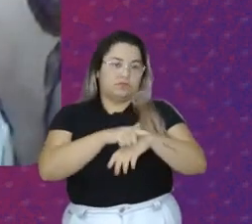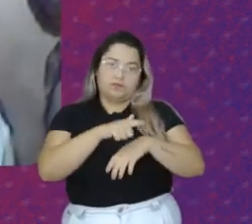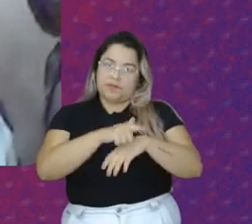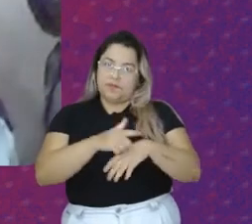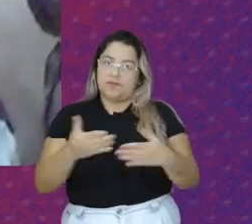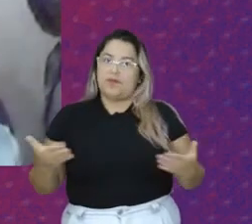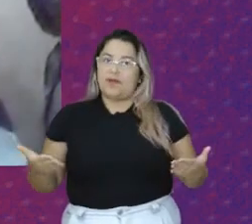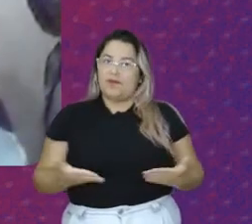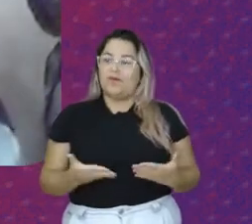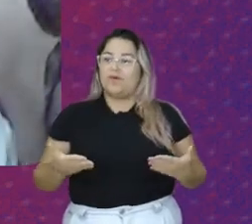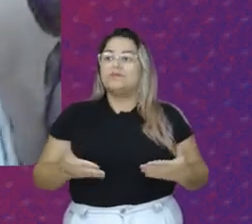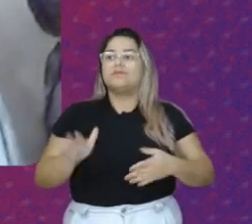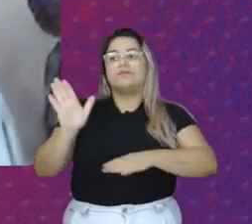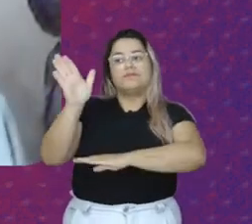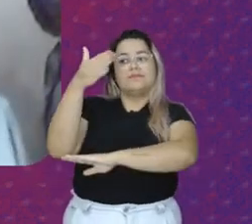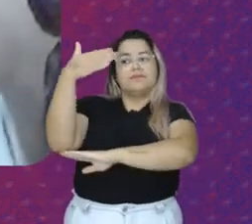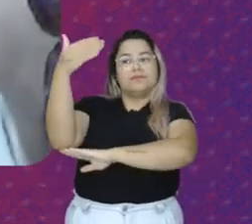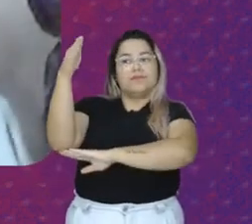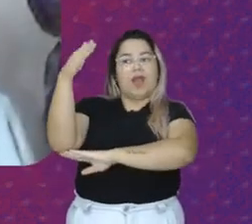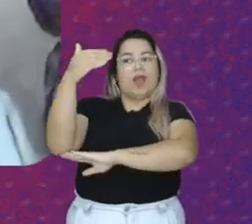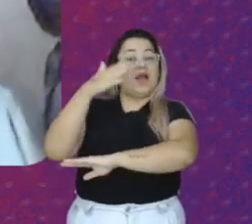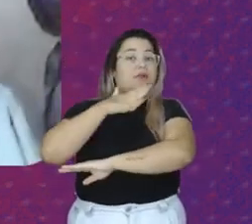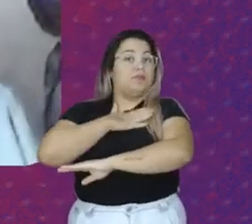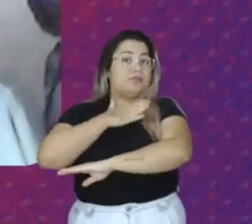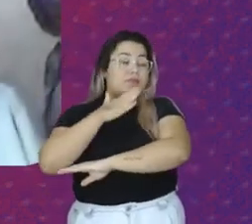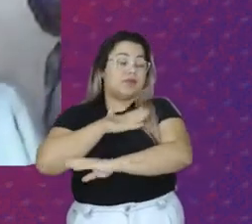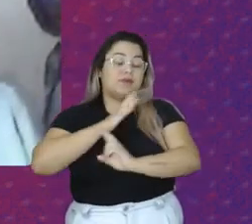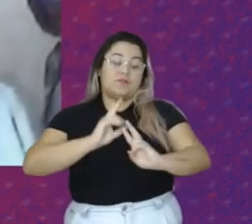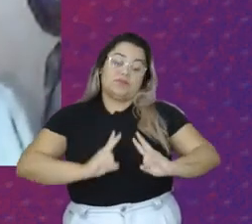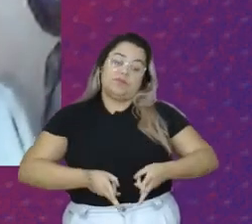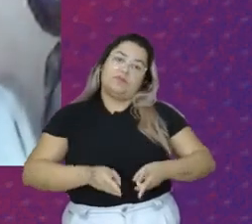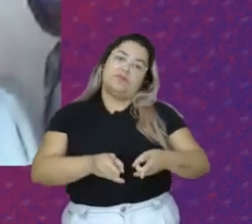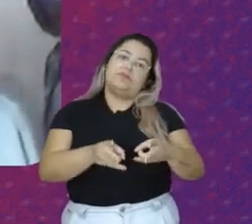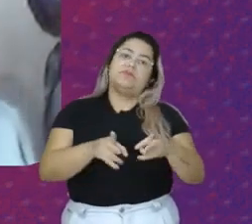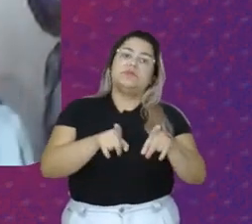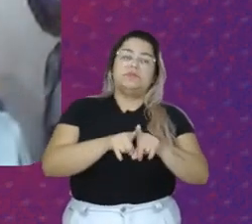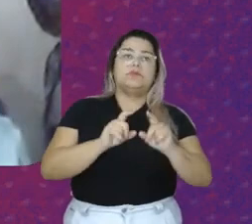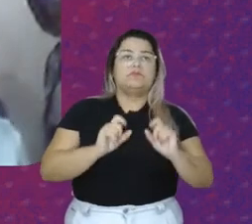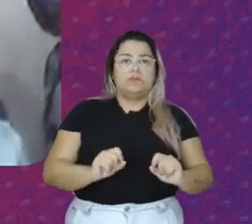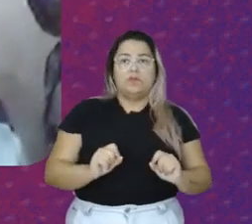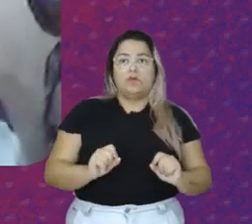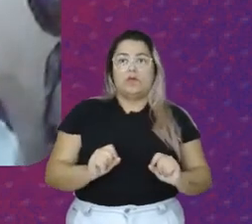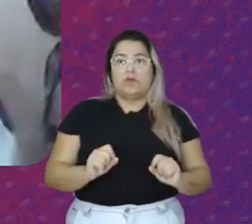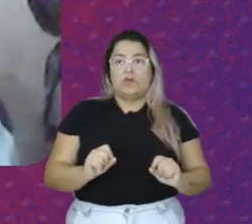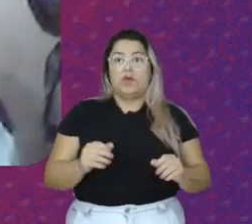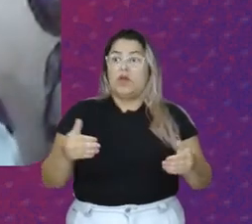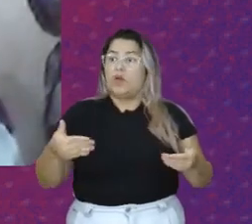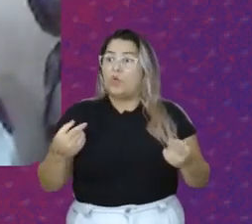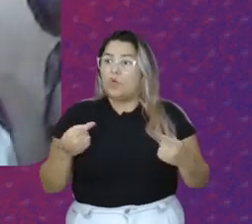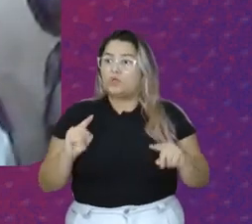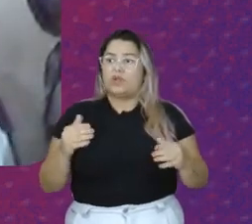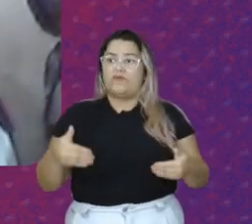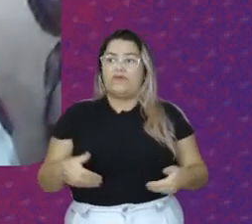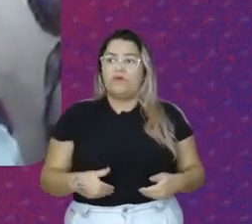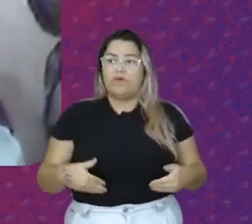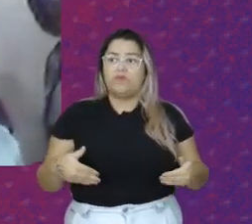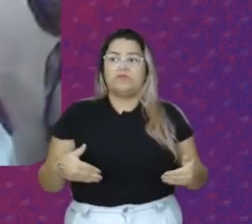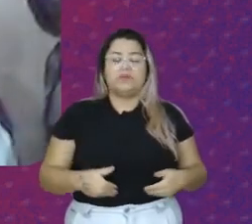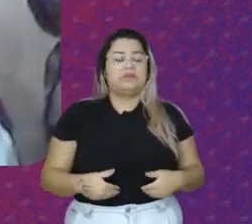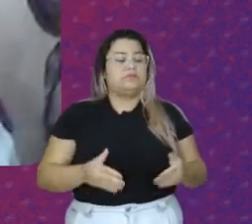momento é essas bandeiras mesmo. A minha bandeira, como sempre foi foi combate à fome,